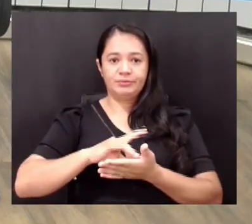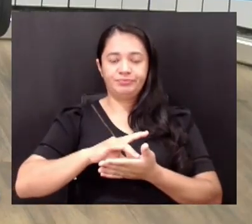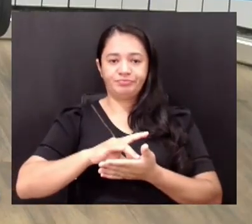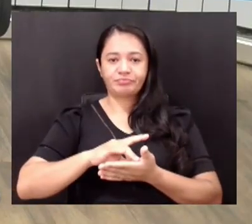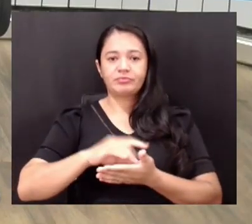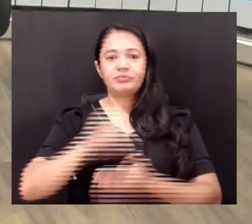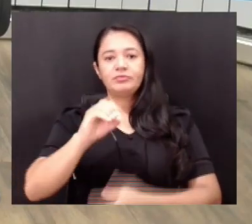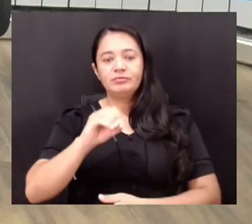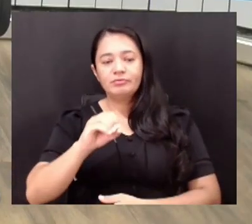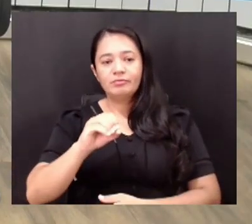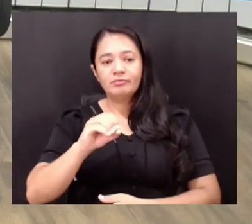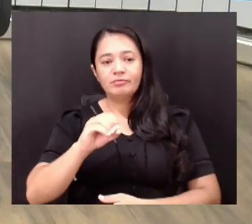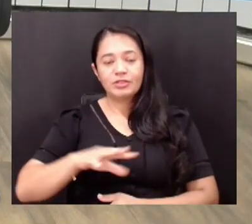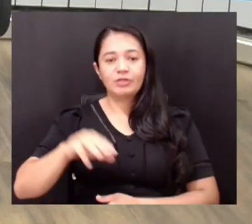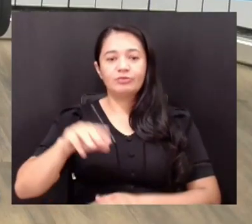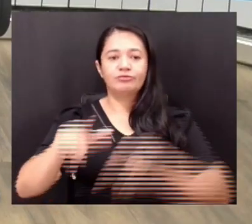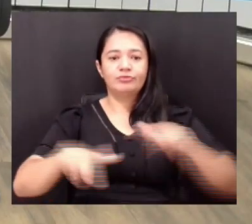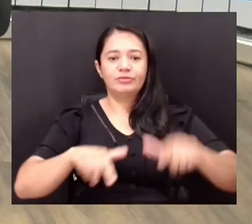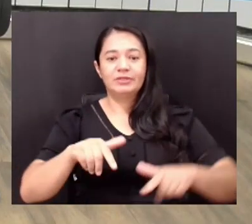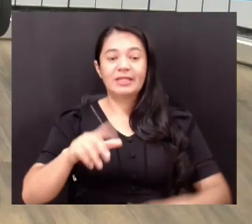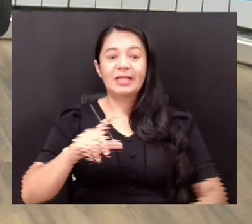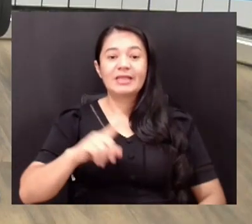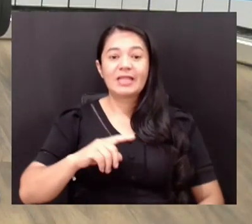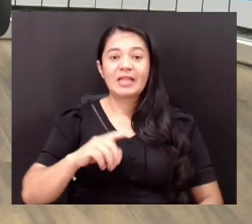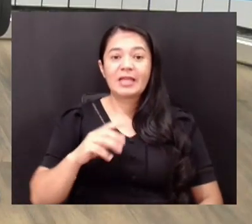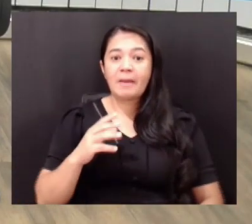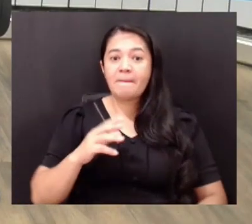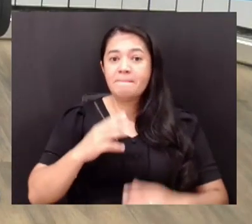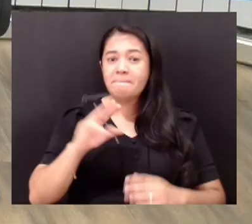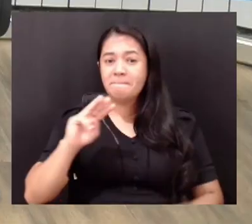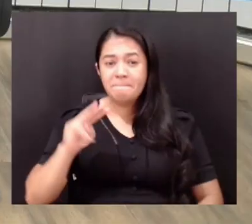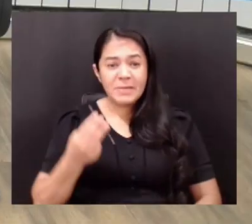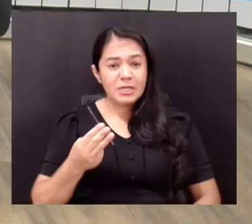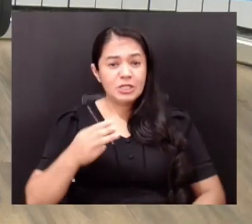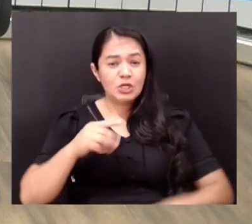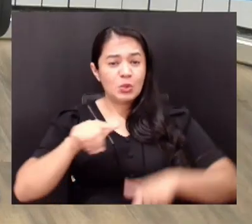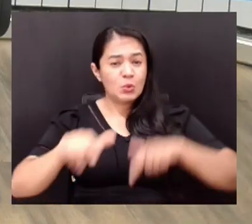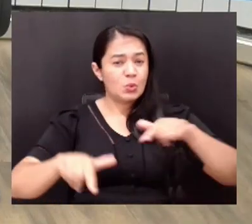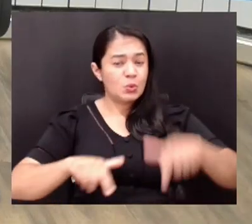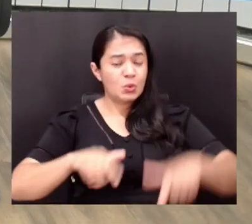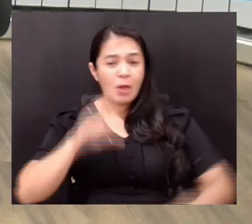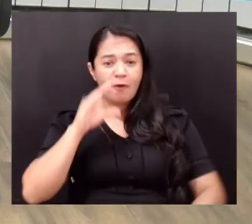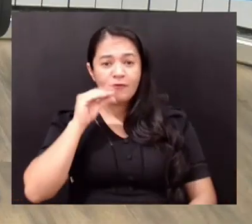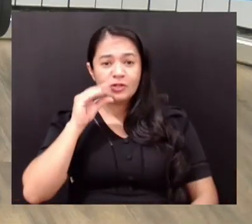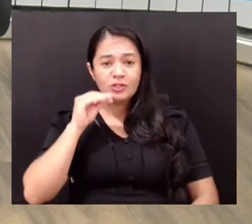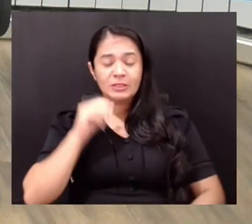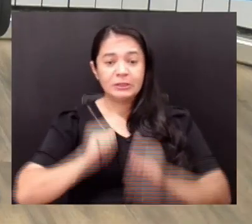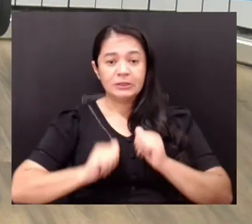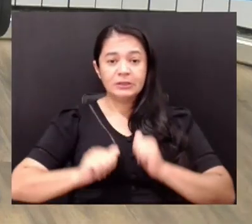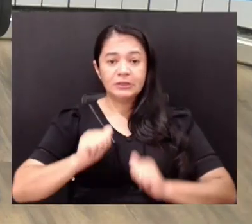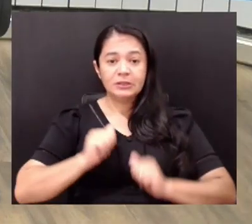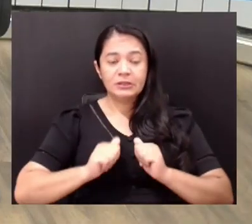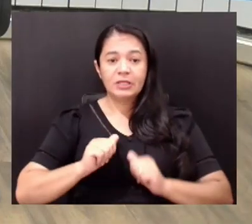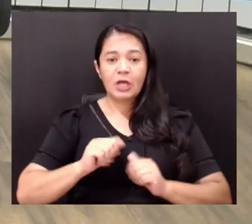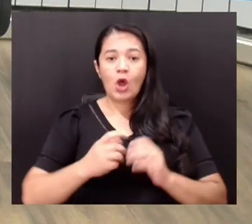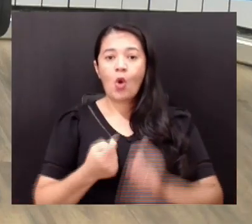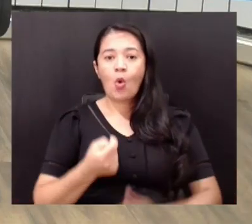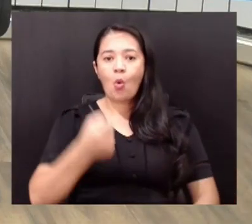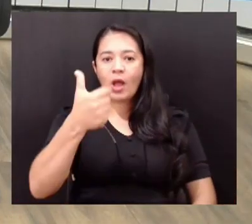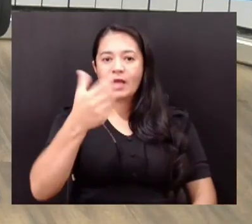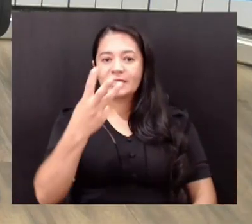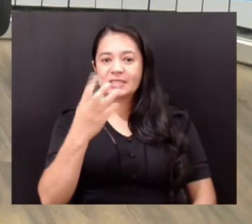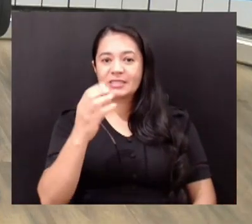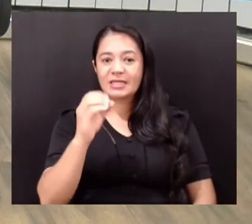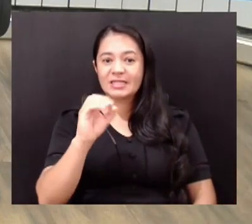300 milhões de trabalhadores com ansiedade, bate a casa dos 300 milhões com depressão,